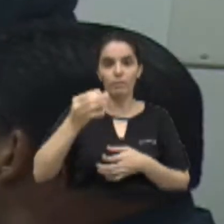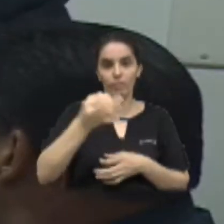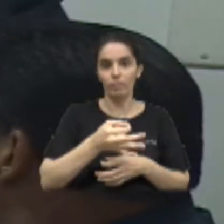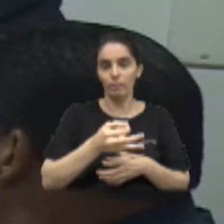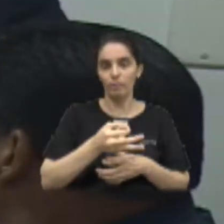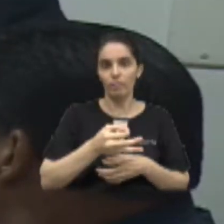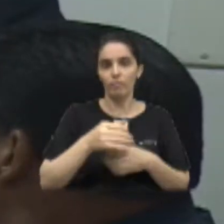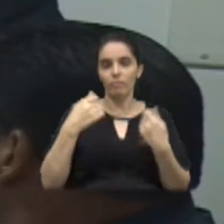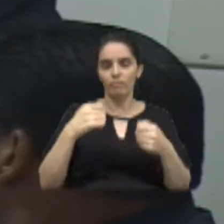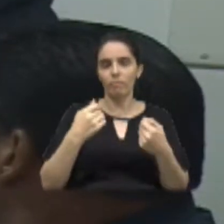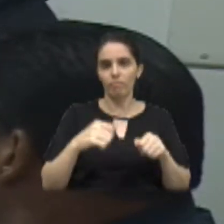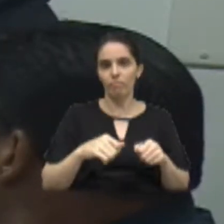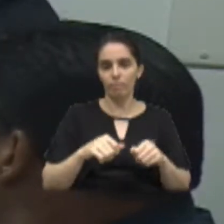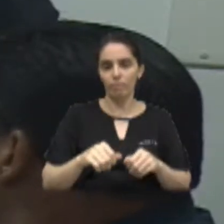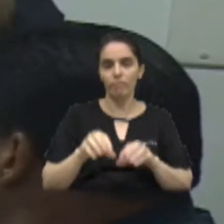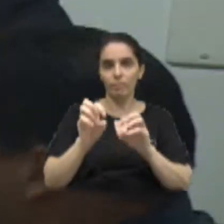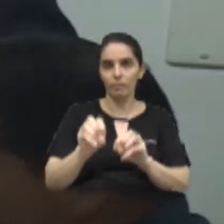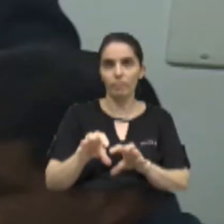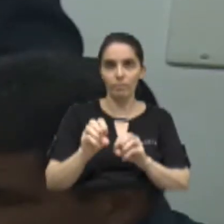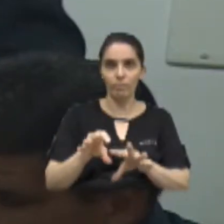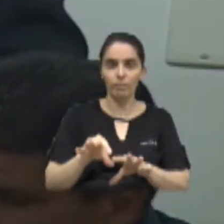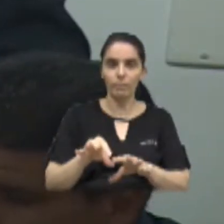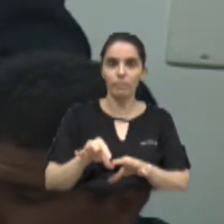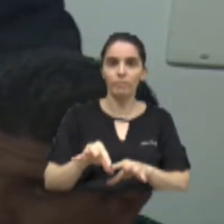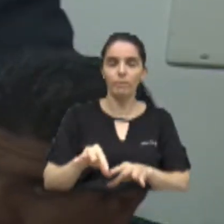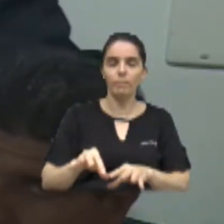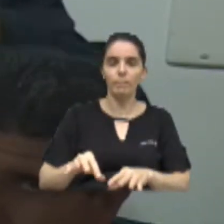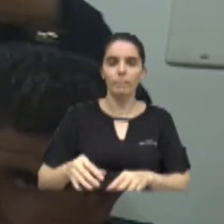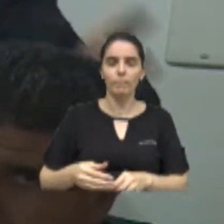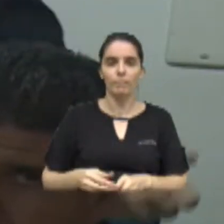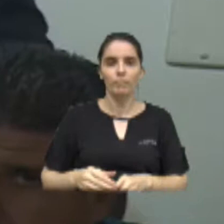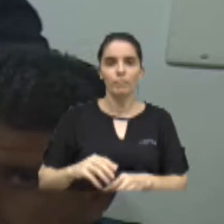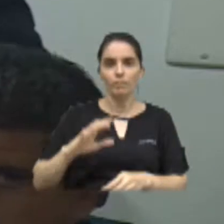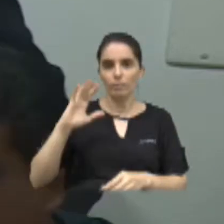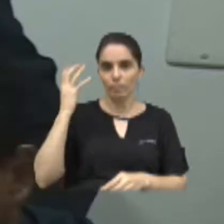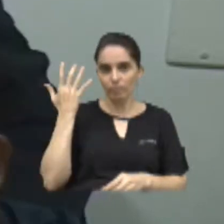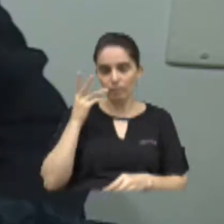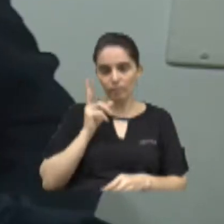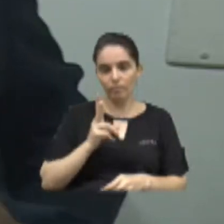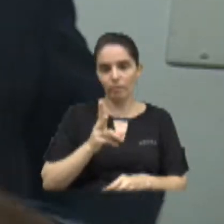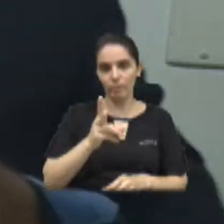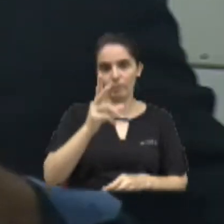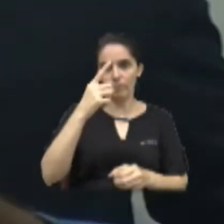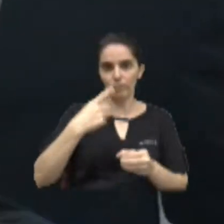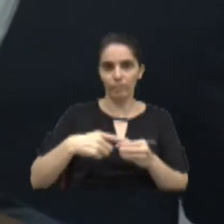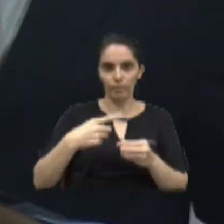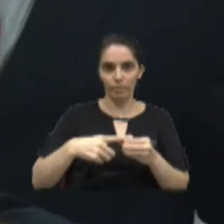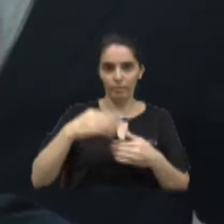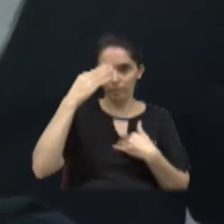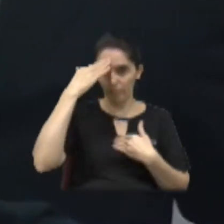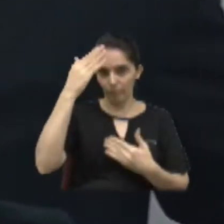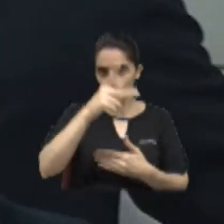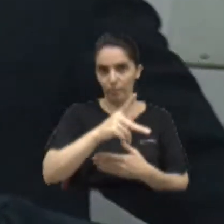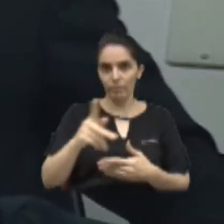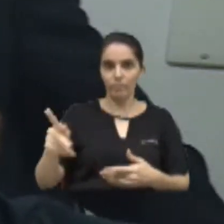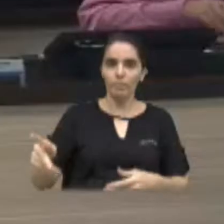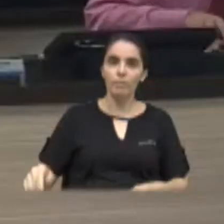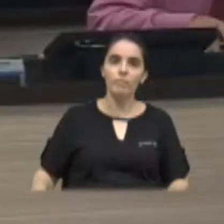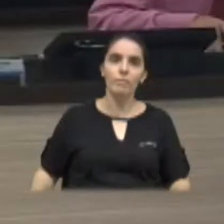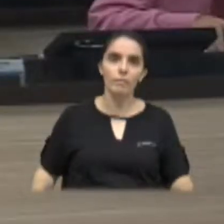sejam educadas para que isso não possa estar acontecendo sempre na nossa cidade. Muito obrigado, senhor